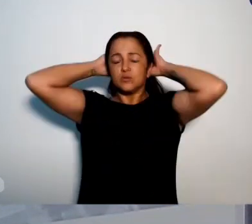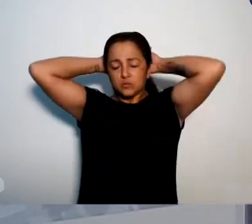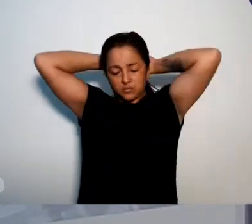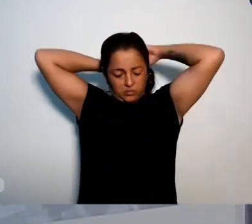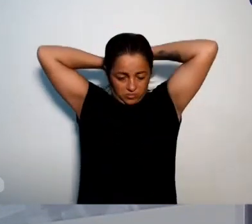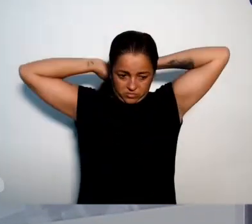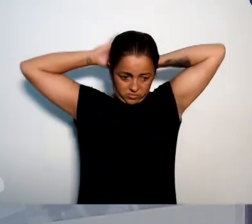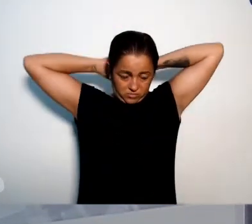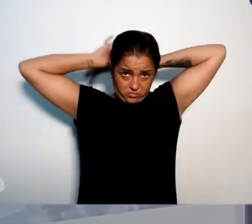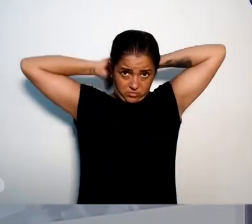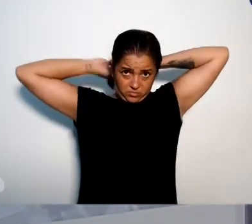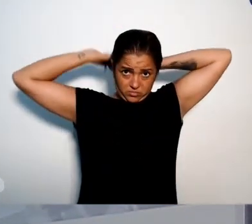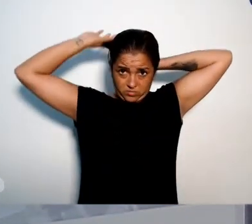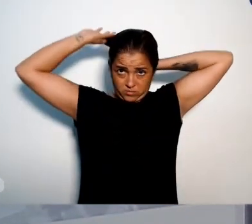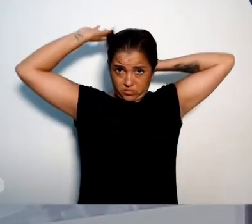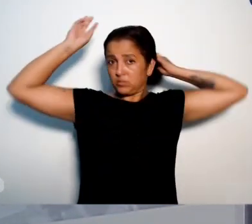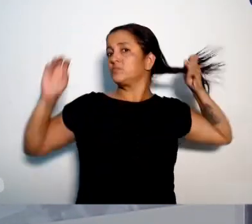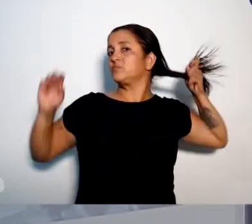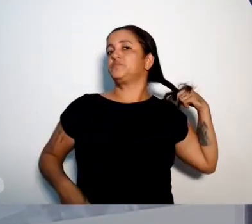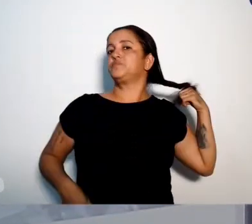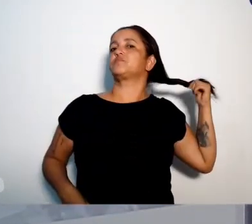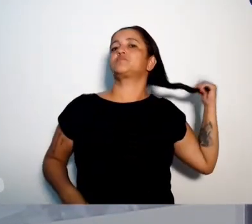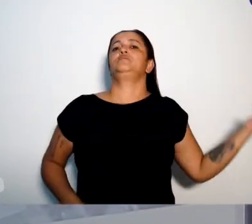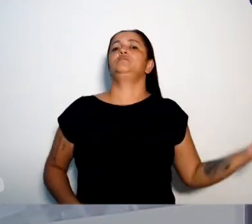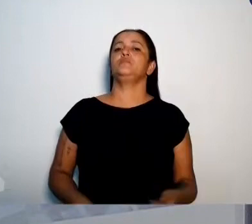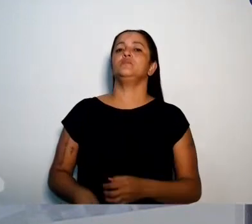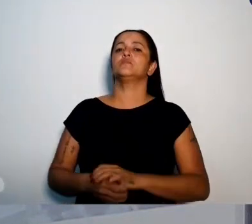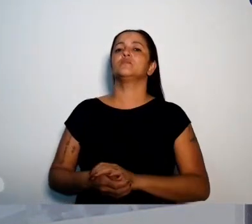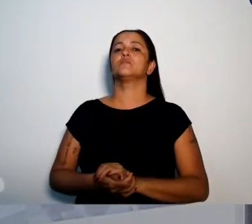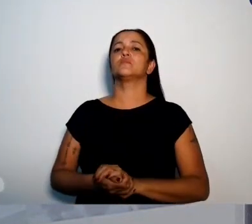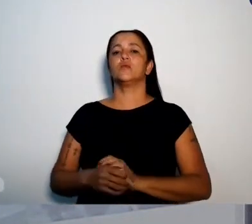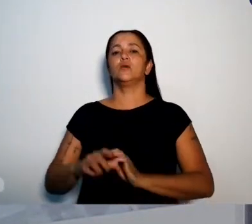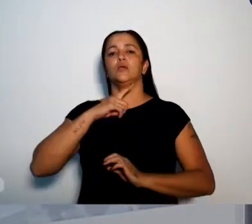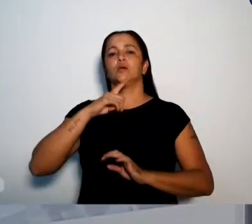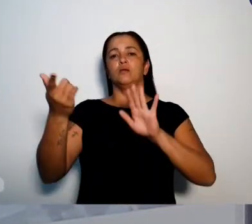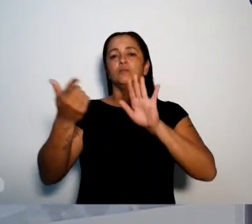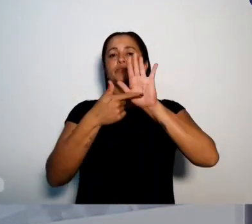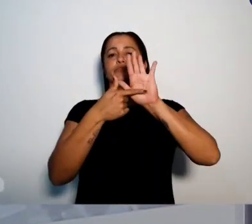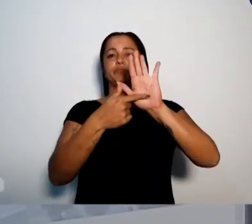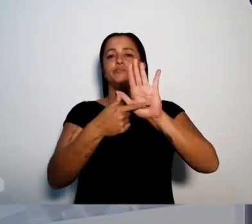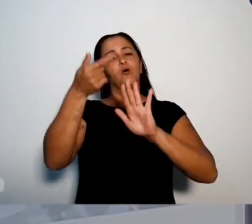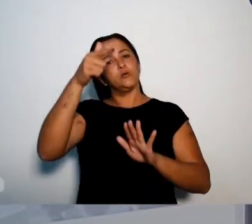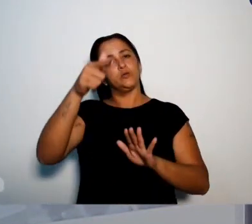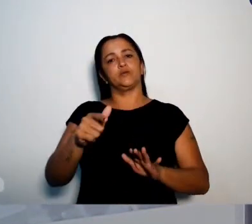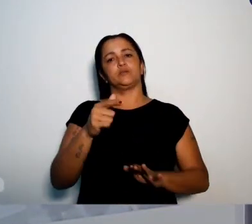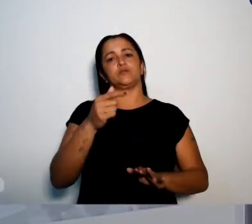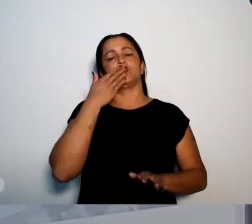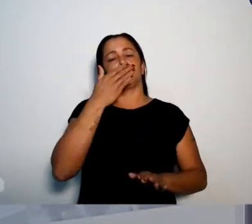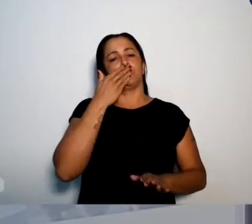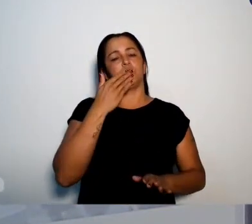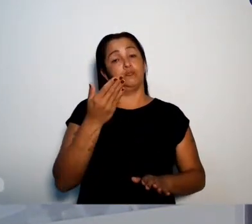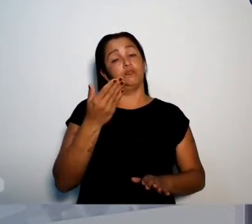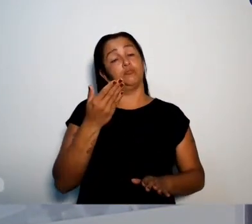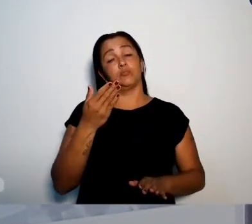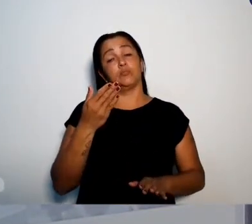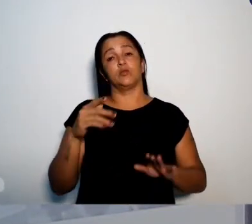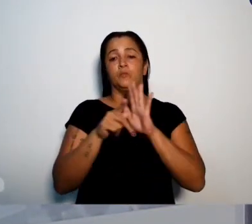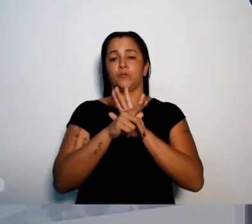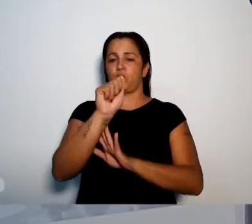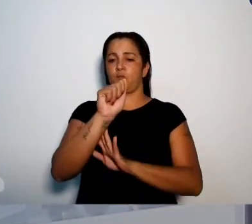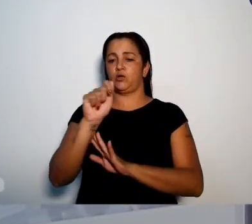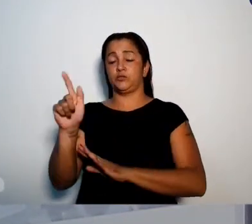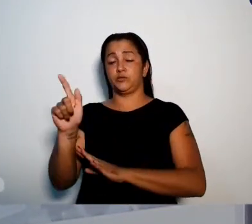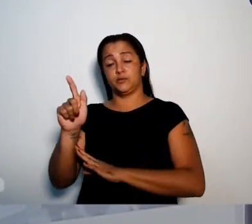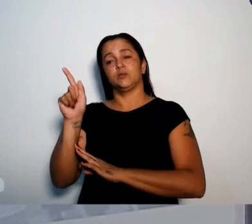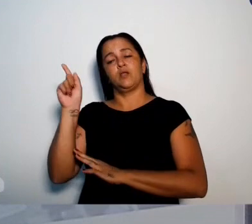que ele ia analisar com carinho. Então, apresentamos mais uma vez um requerimento solicitando uma agência bancária ali na região da Vila